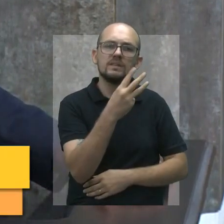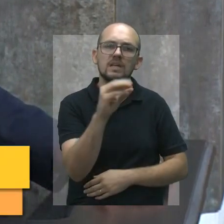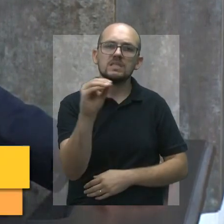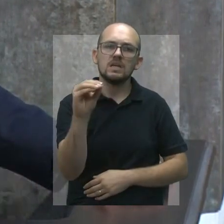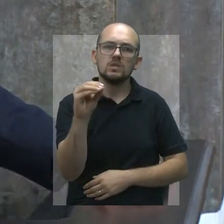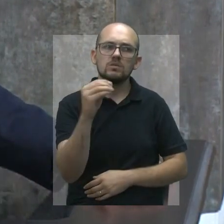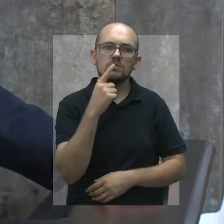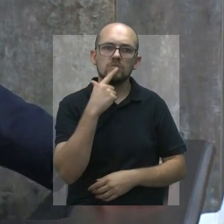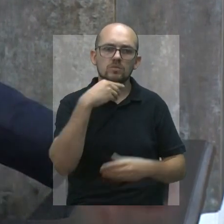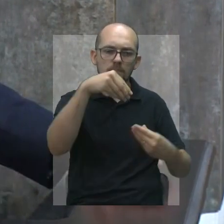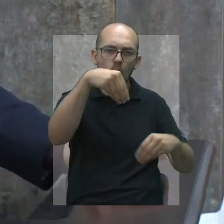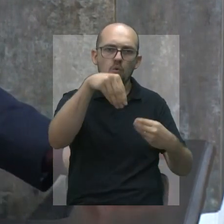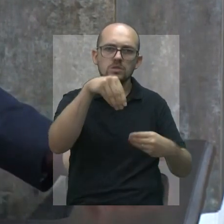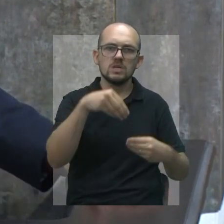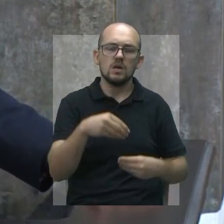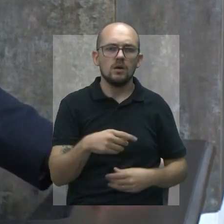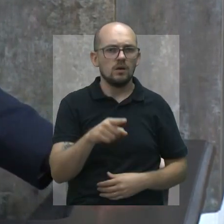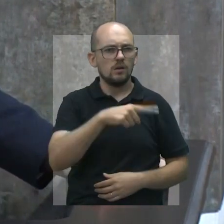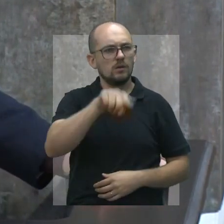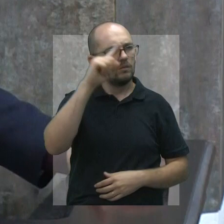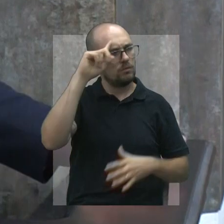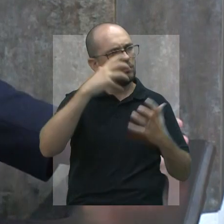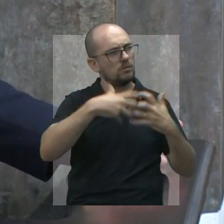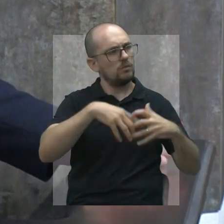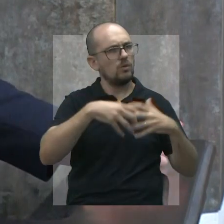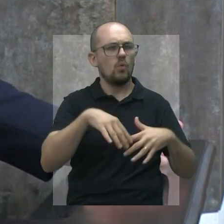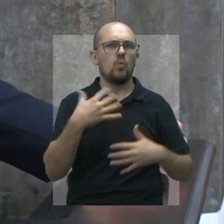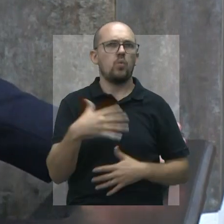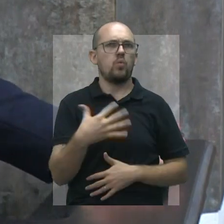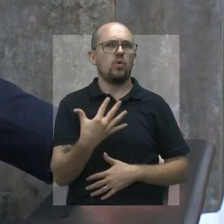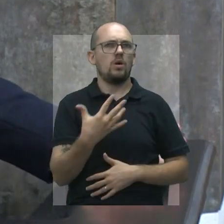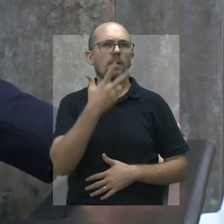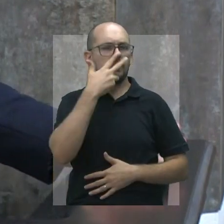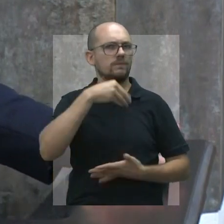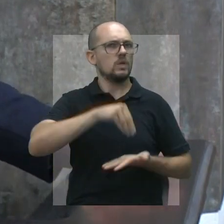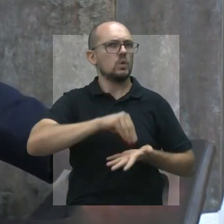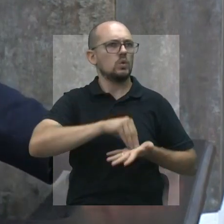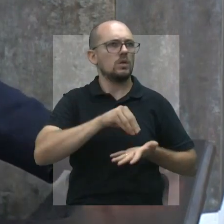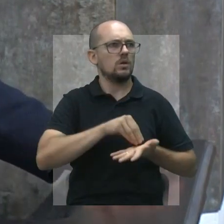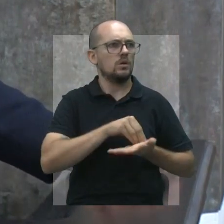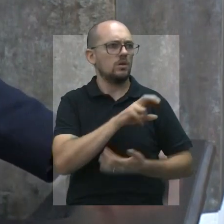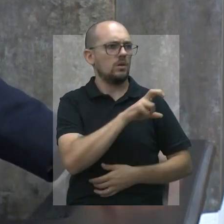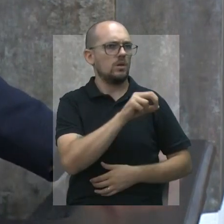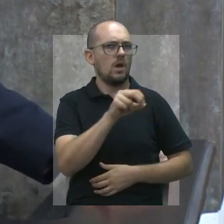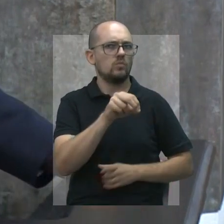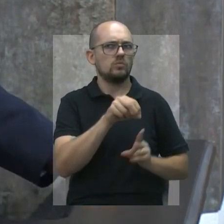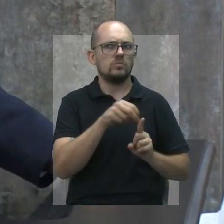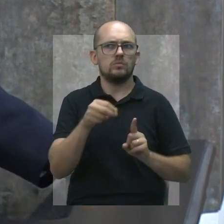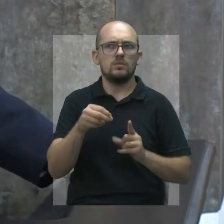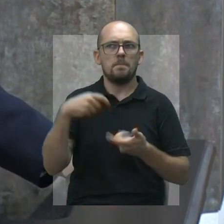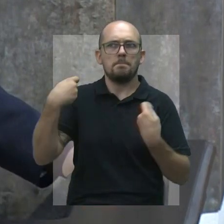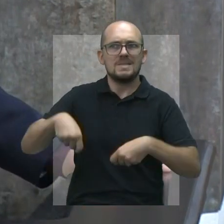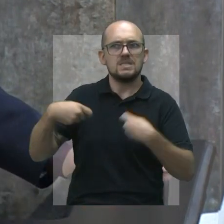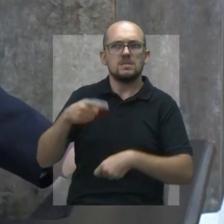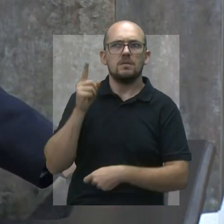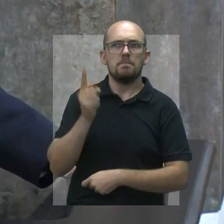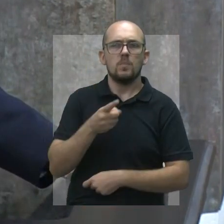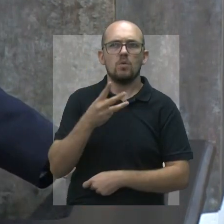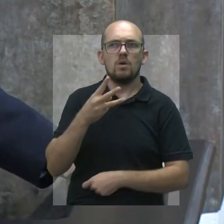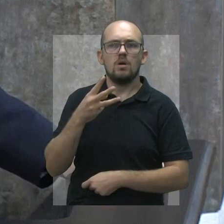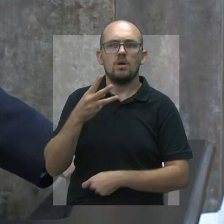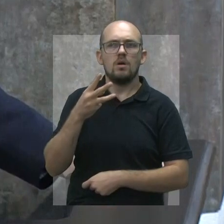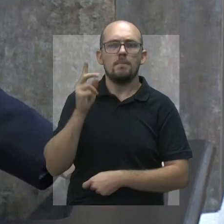por mês. Os senhores devem estar pensando, não há, essa conta matemática não fecha, porque